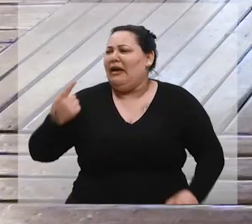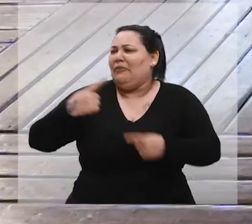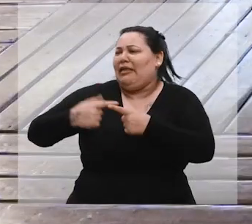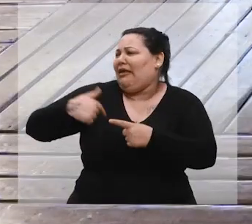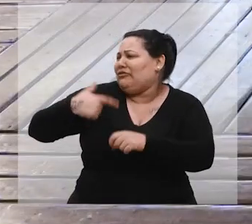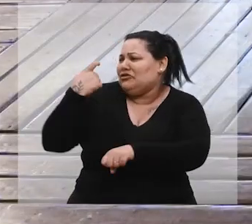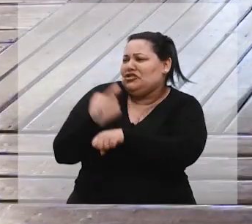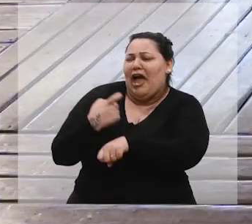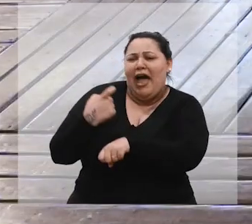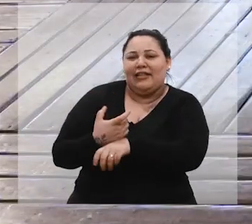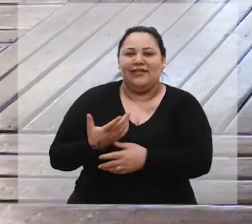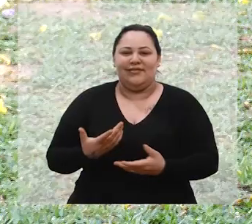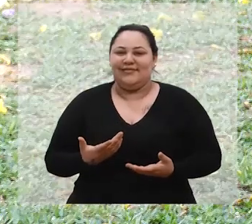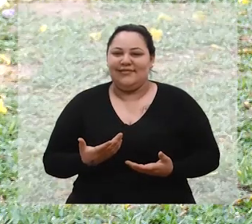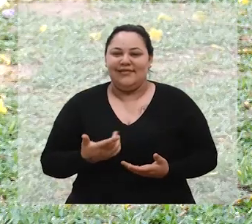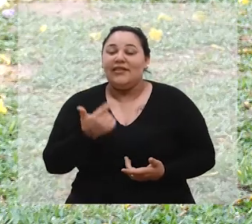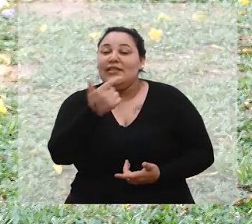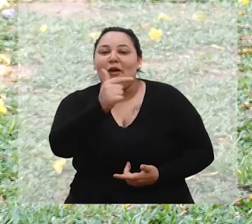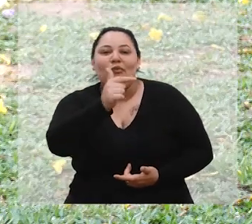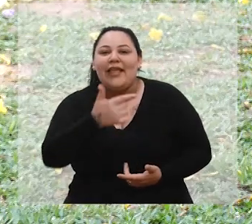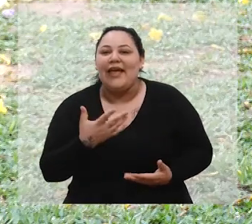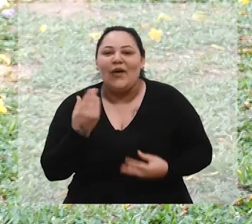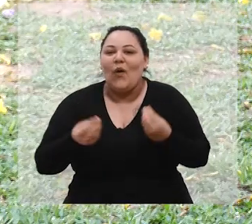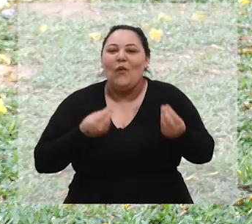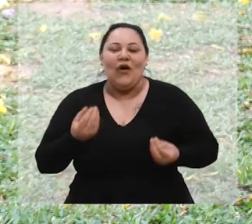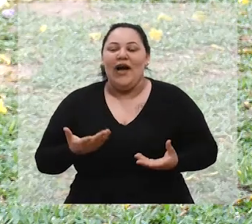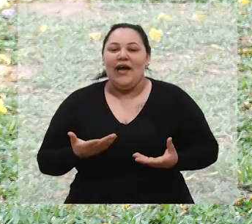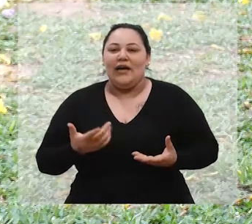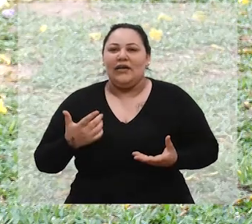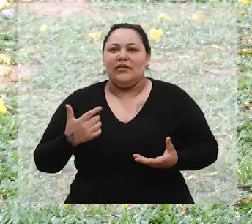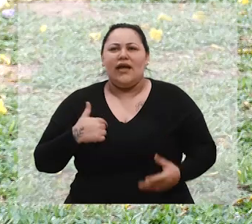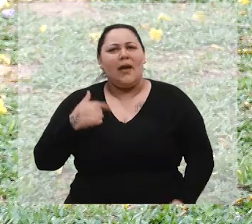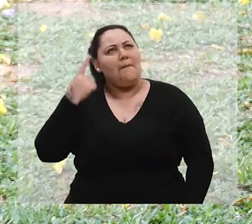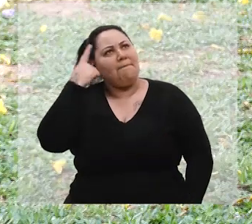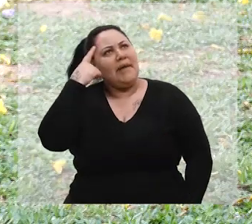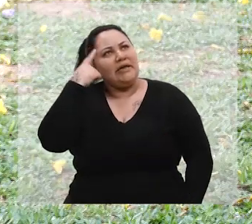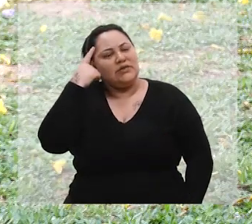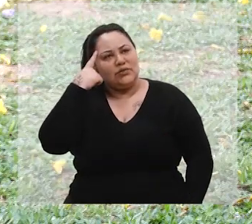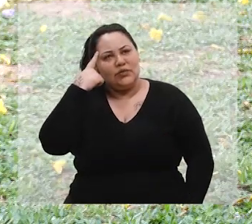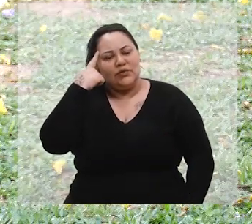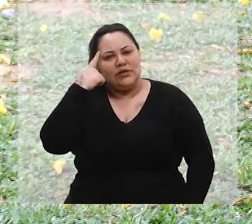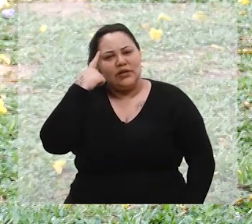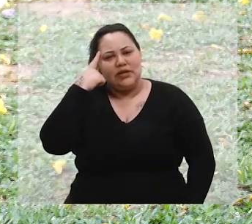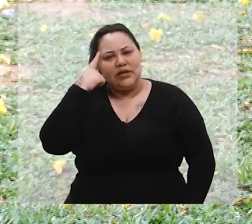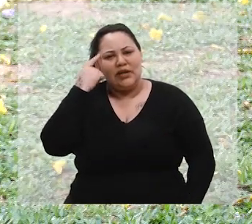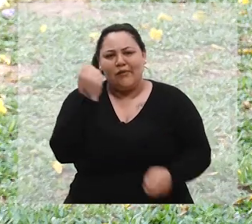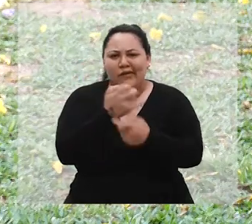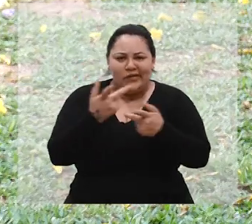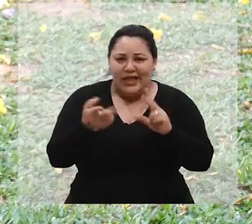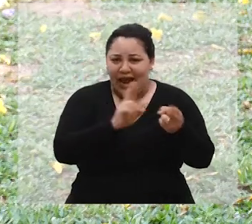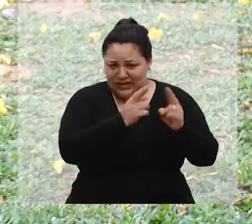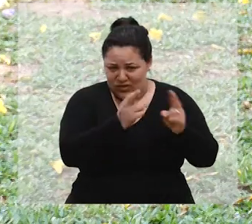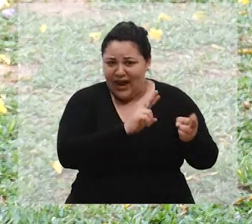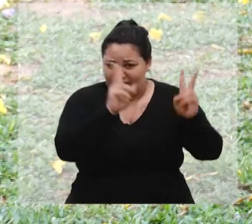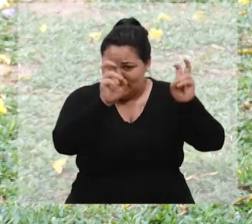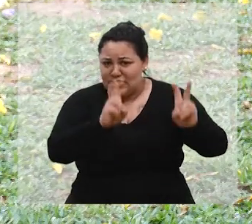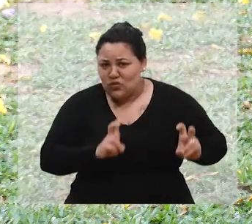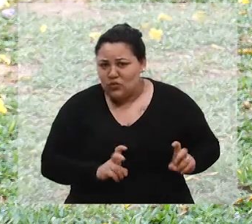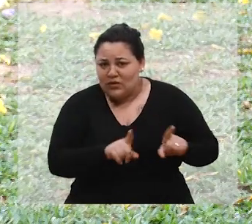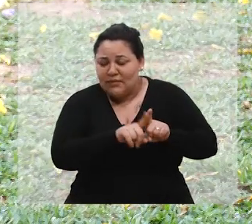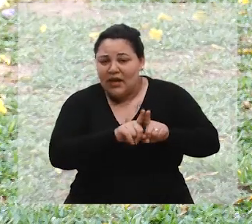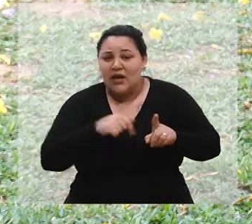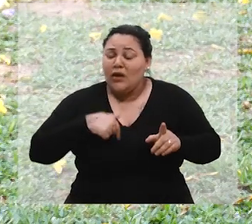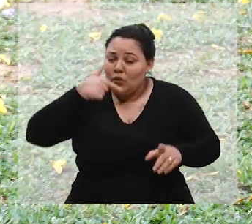é chata, você... Não tem saída. E aí, quando a gente pensa em nuances em relação a isso, a gente